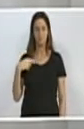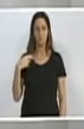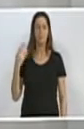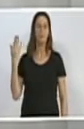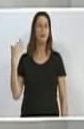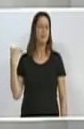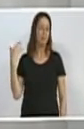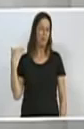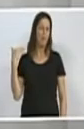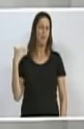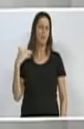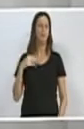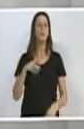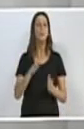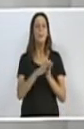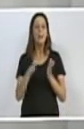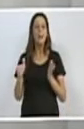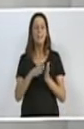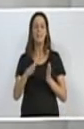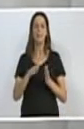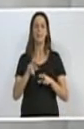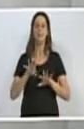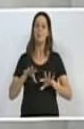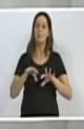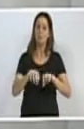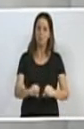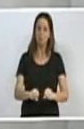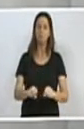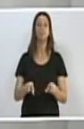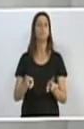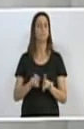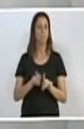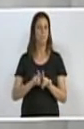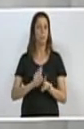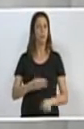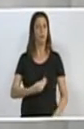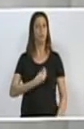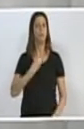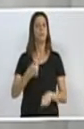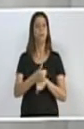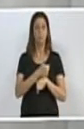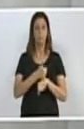o período colonial, a Polícia Militar já se fazia presente em Blumenau.